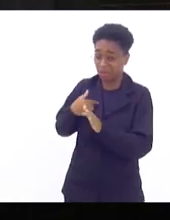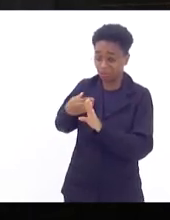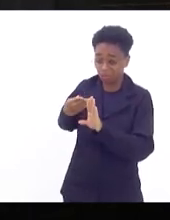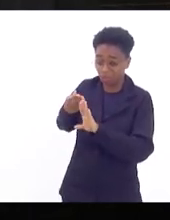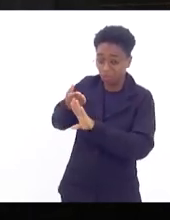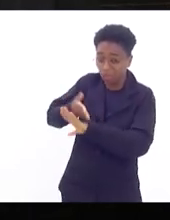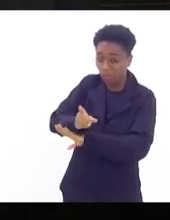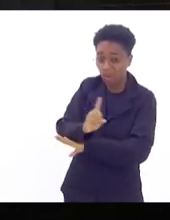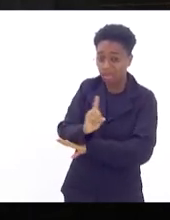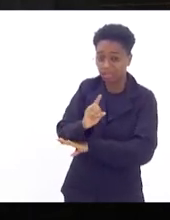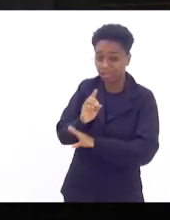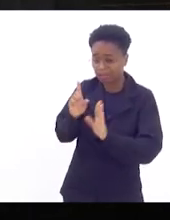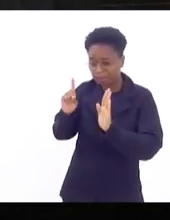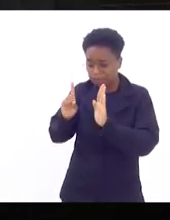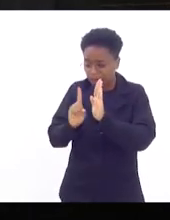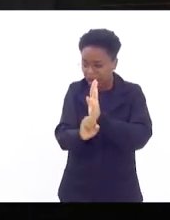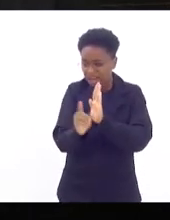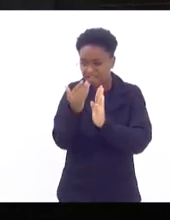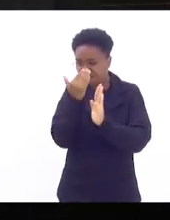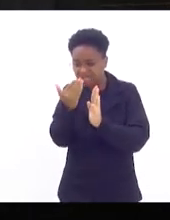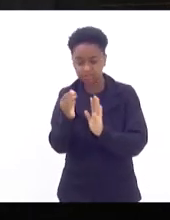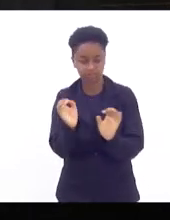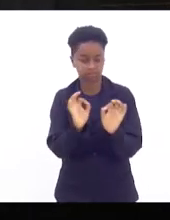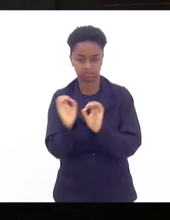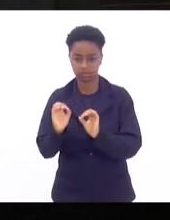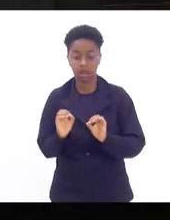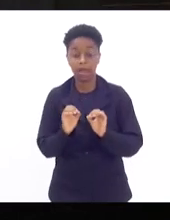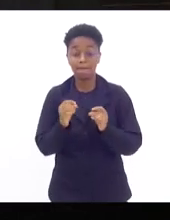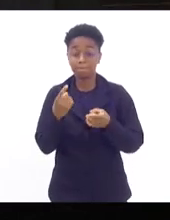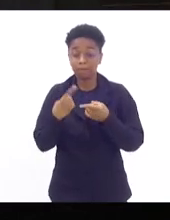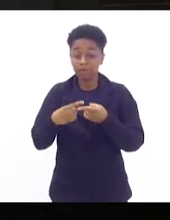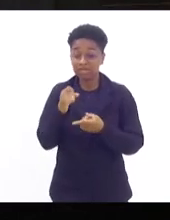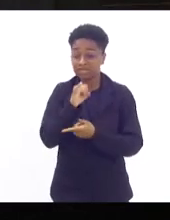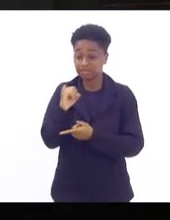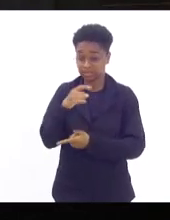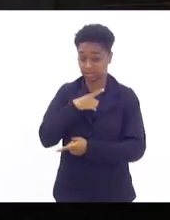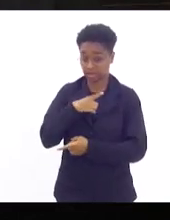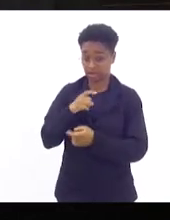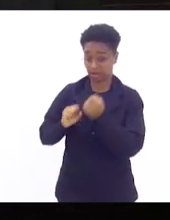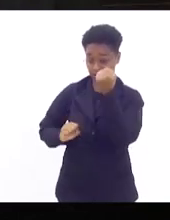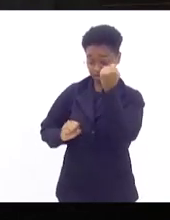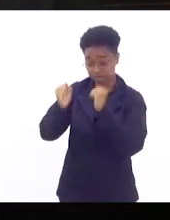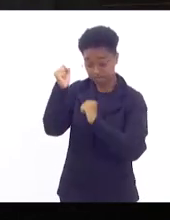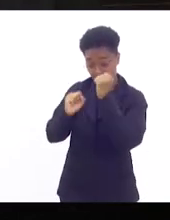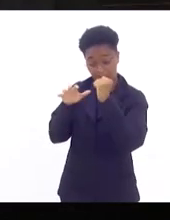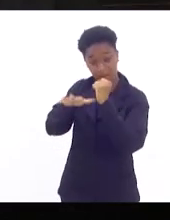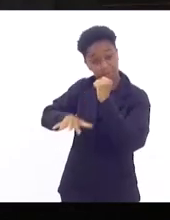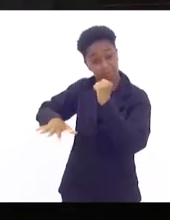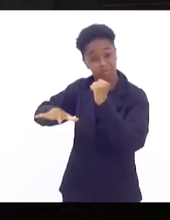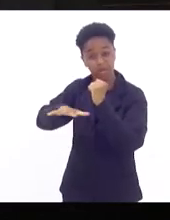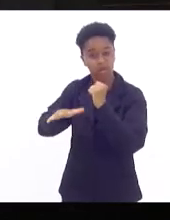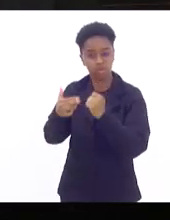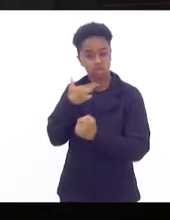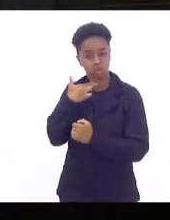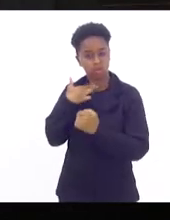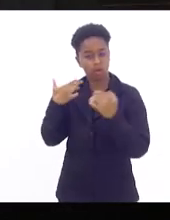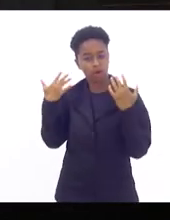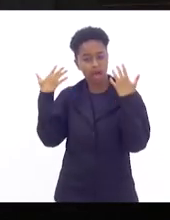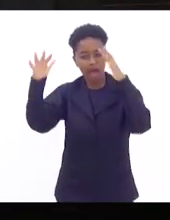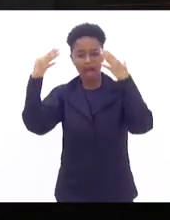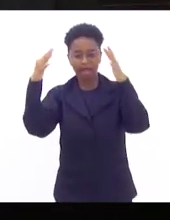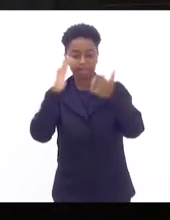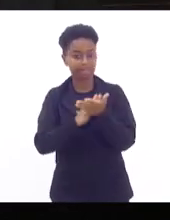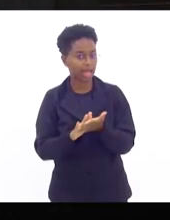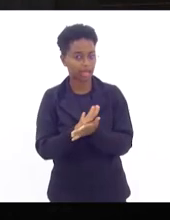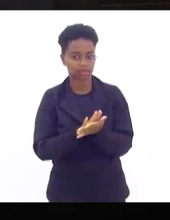passaria. Porque se tem uma indústria que não pode comemorar